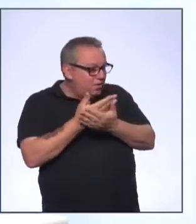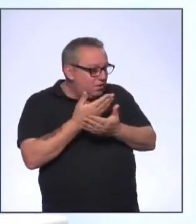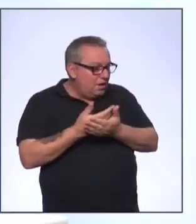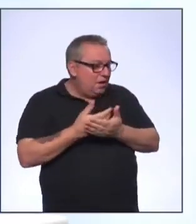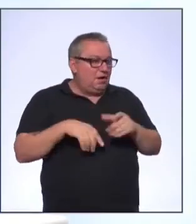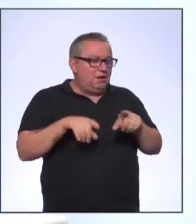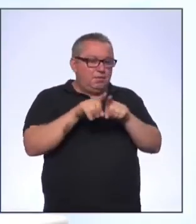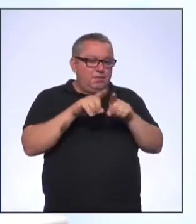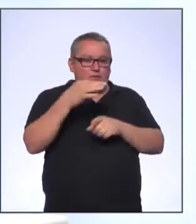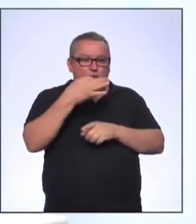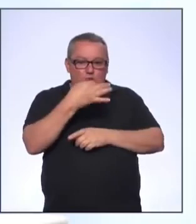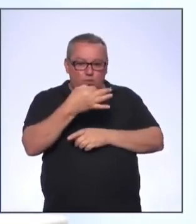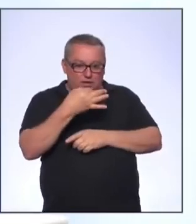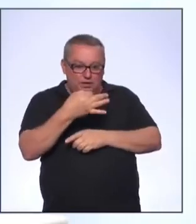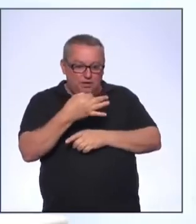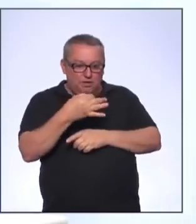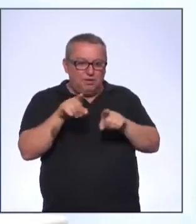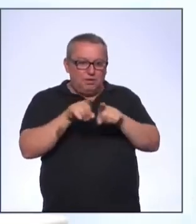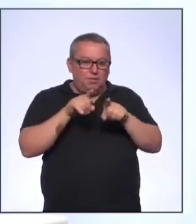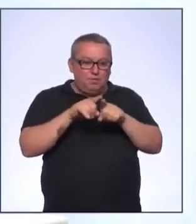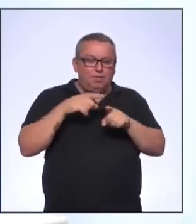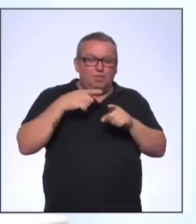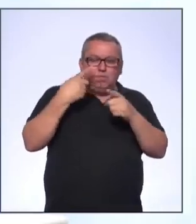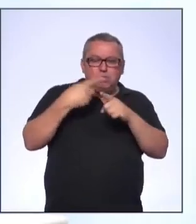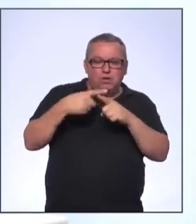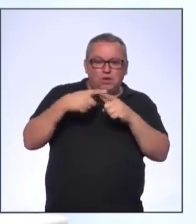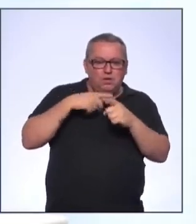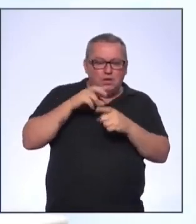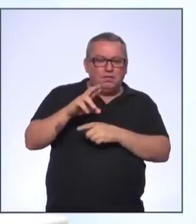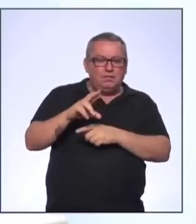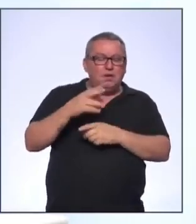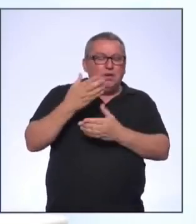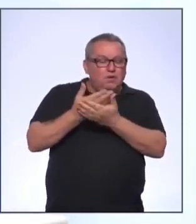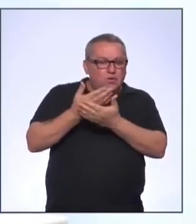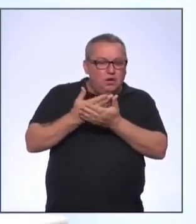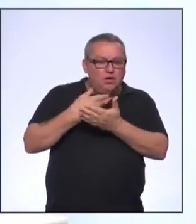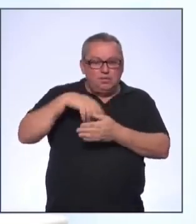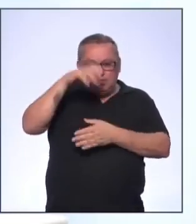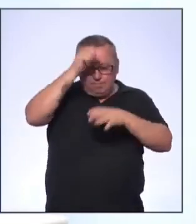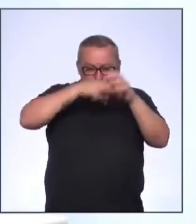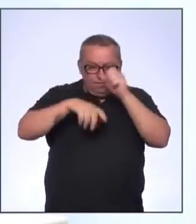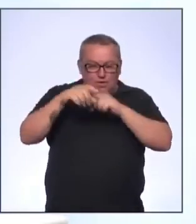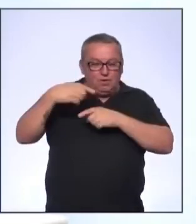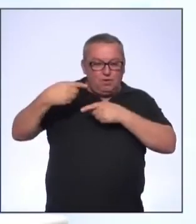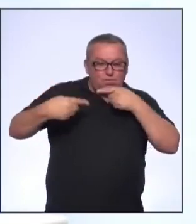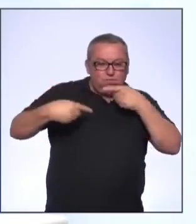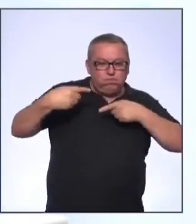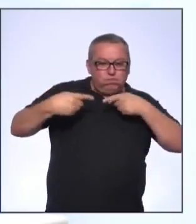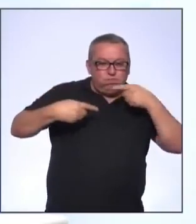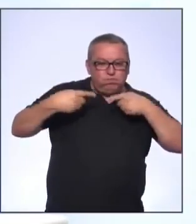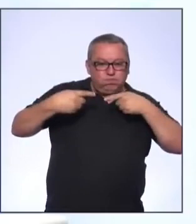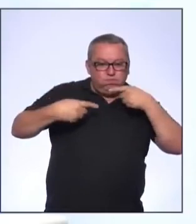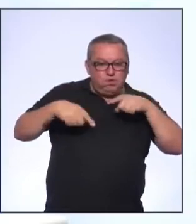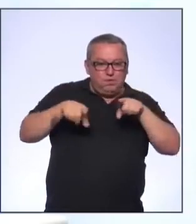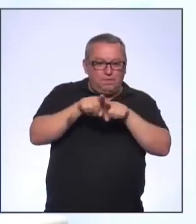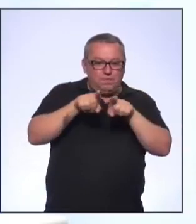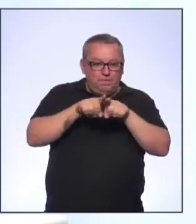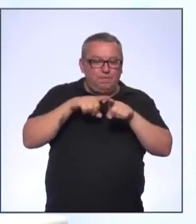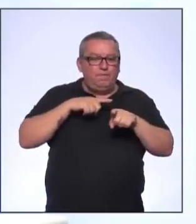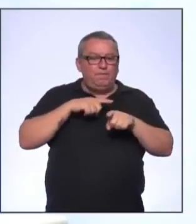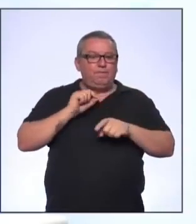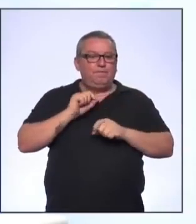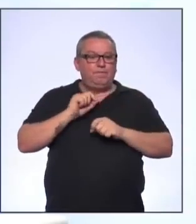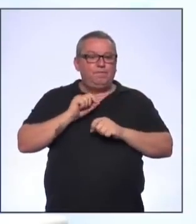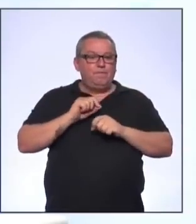estou argumentando, a gente tem que estudar, mas por que a gente tem que estudar? Porque vocês precisam aprender. E aí começa aquele debate, né, professor e aluno, e aí, com